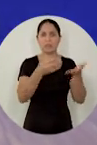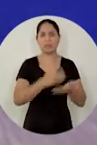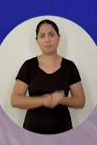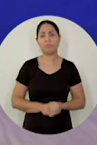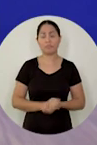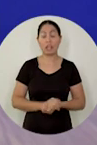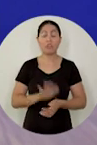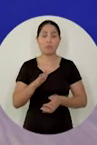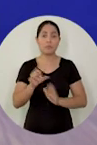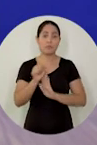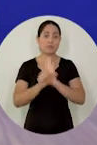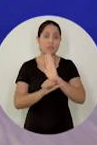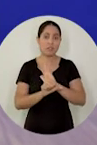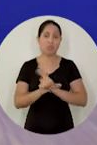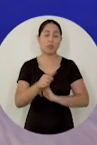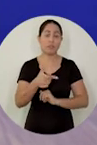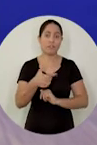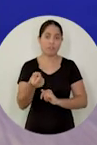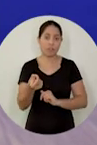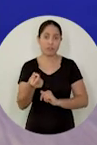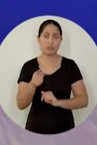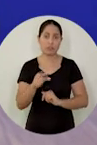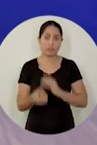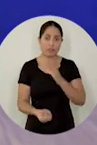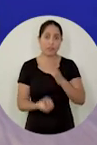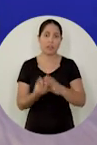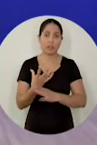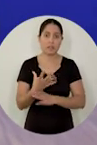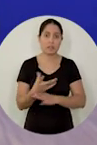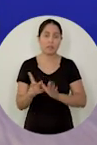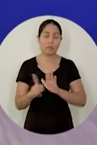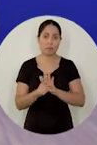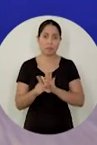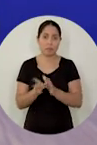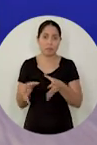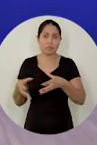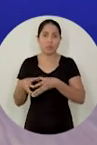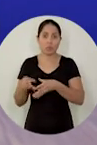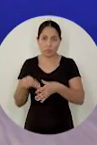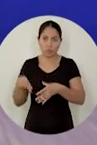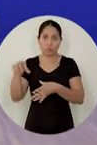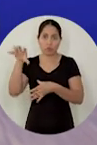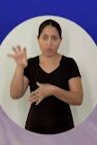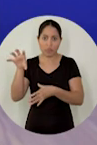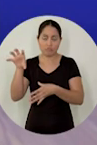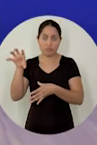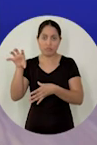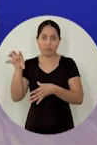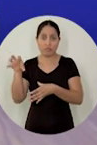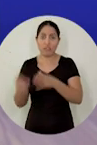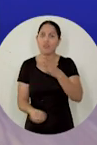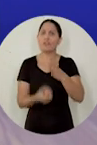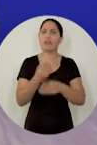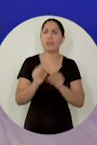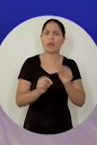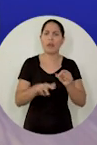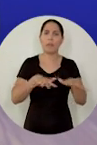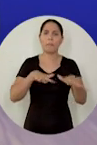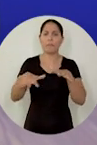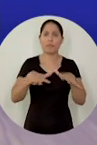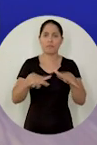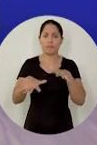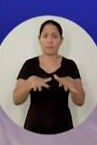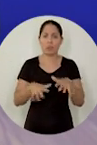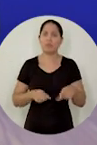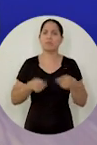situação. Já em meados do século XX, com a formação das ligas camponesas no Nordeste, surgiu um dos maiores